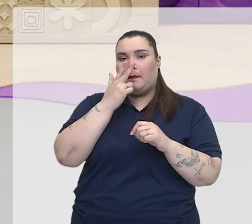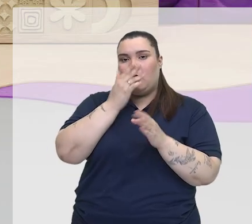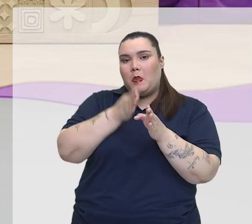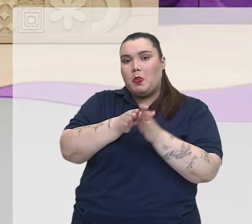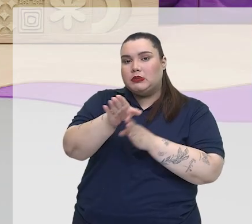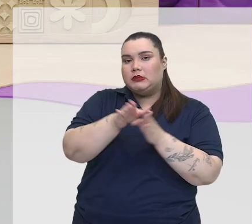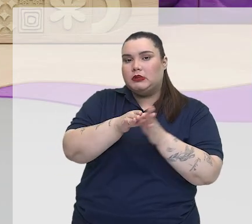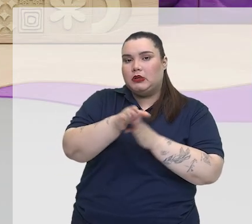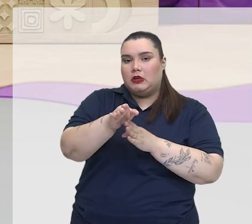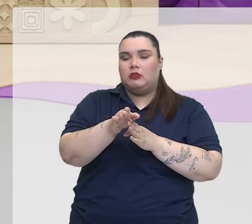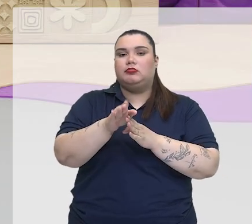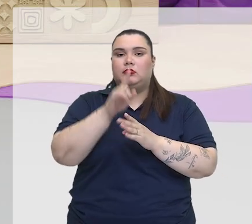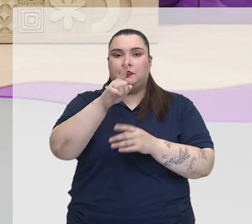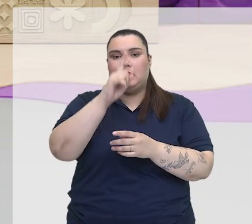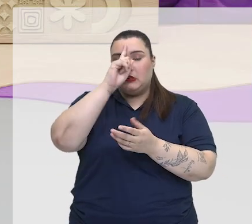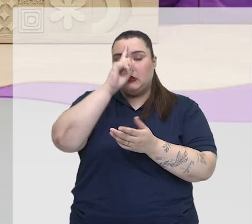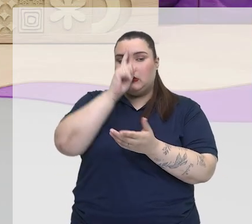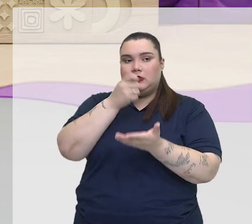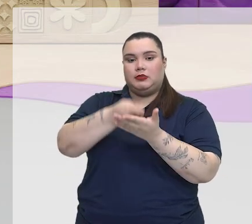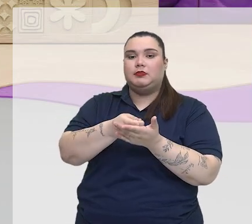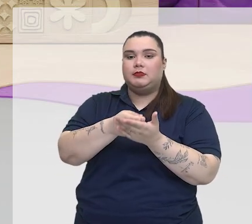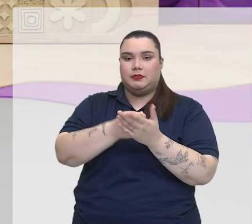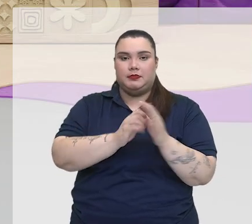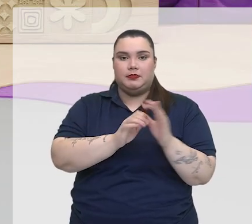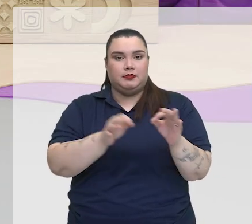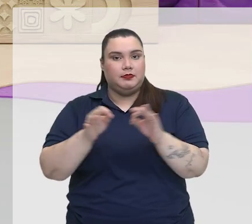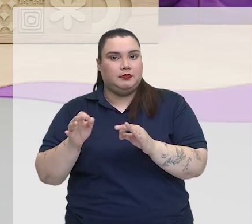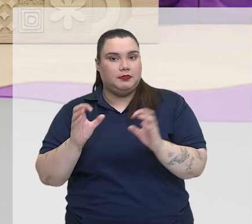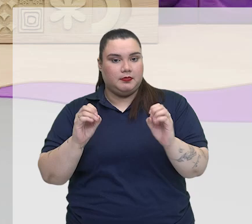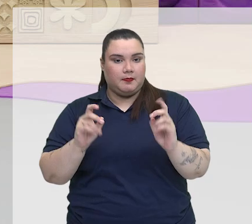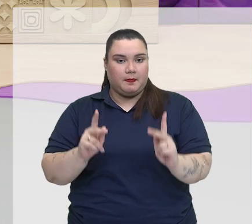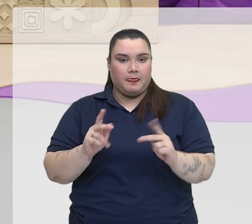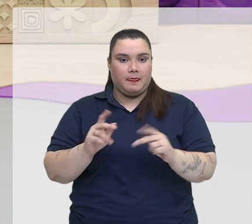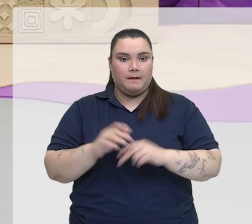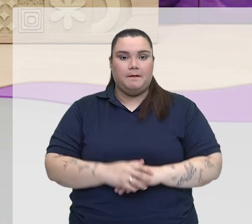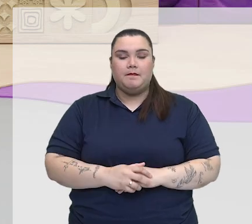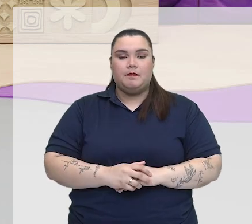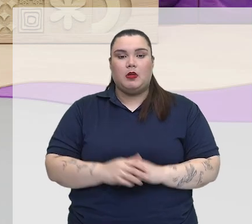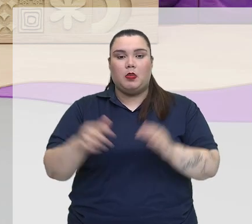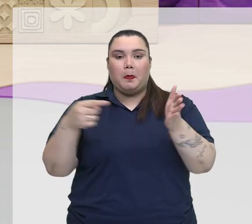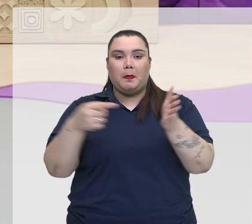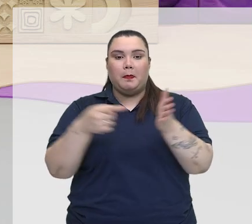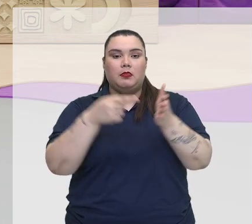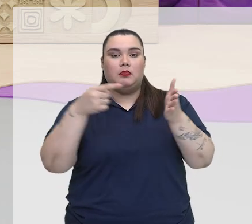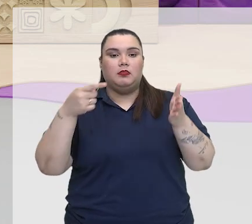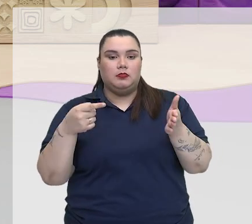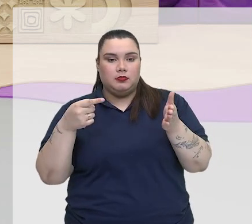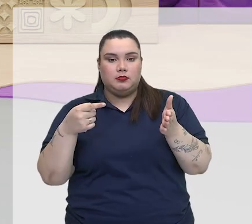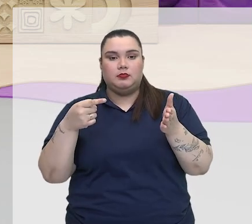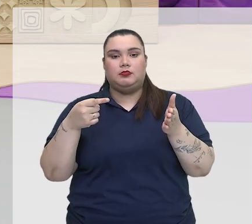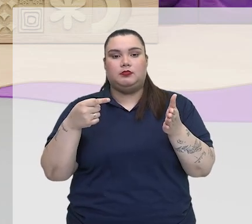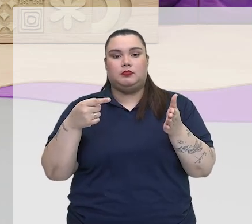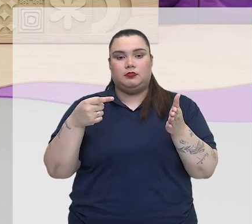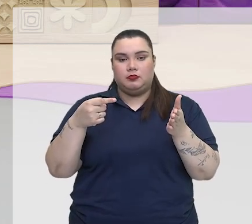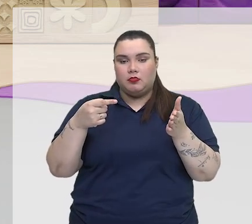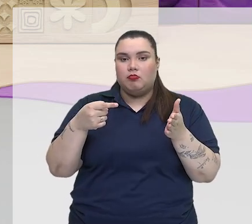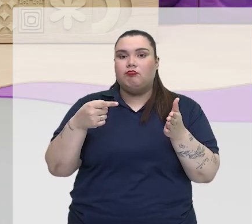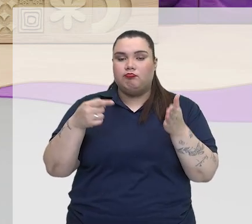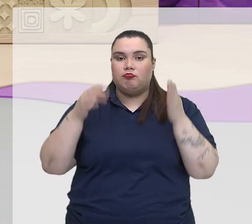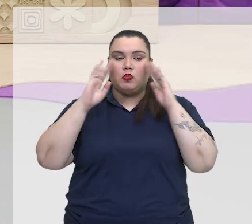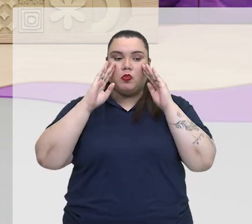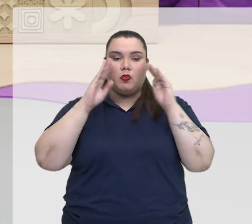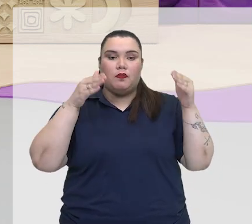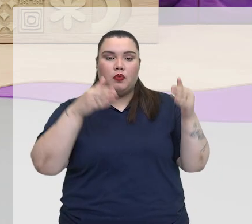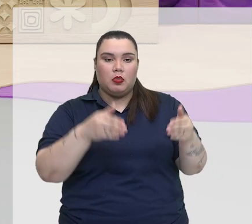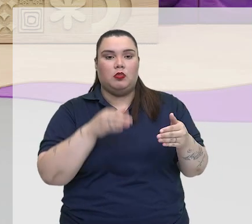orientação para algumas tomadas de decisões, beleza? Então, o primeiro ponto a